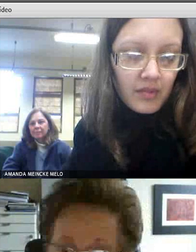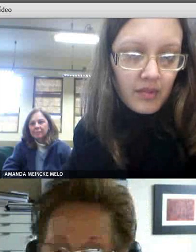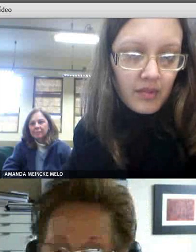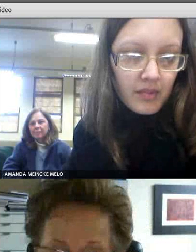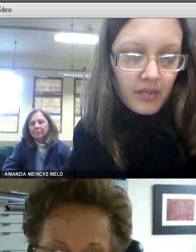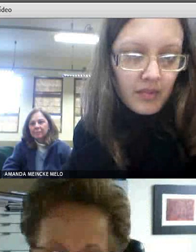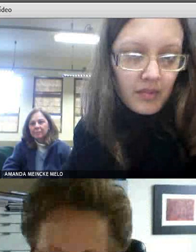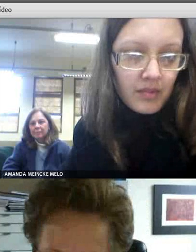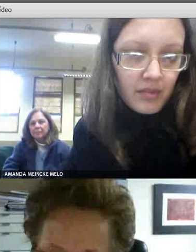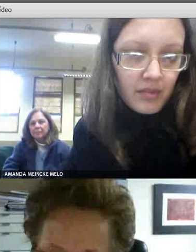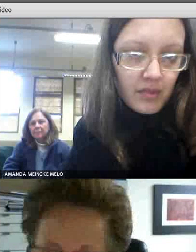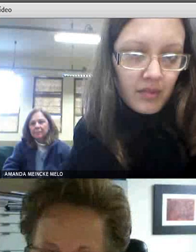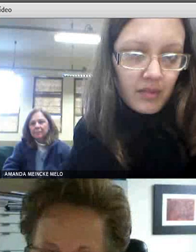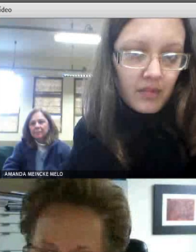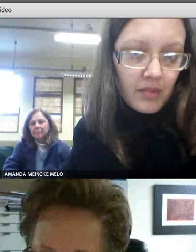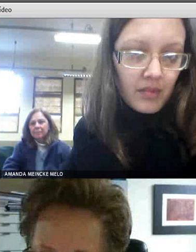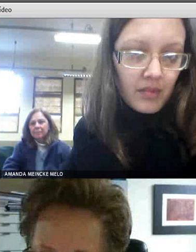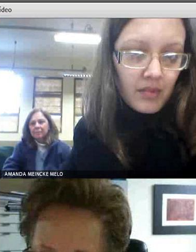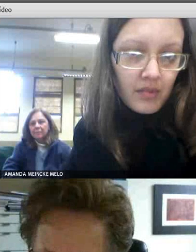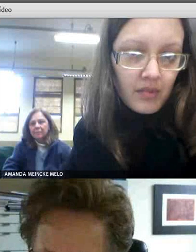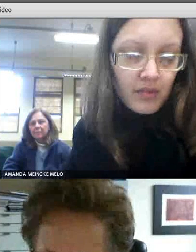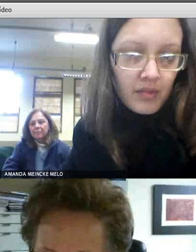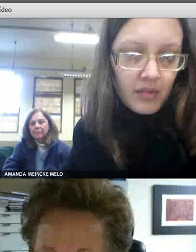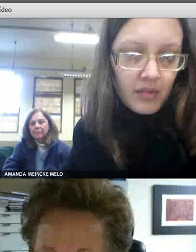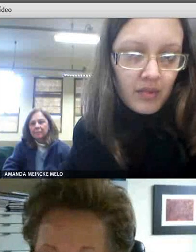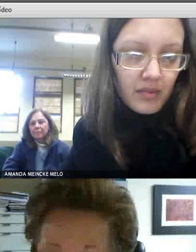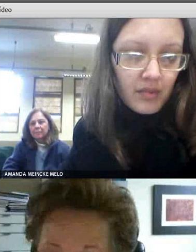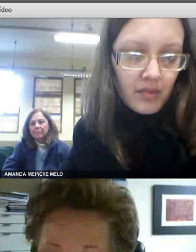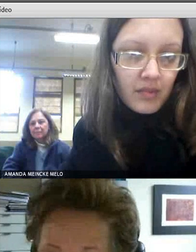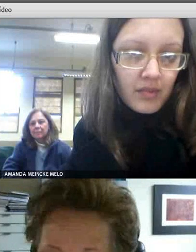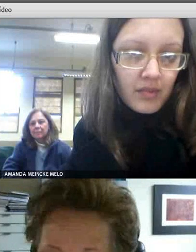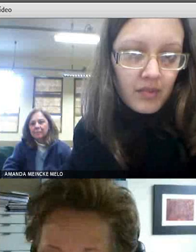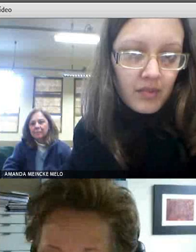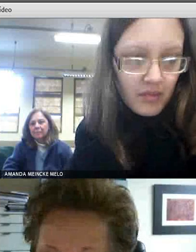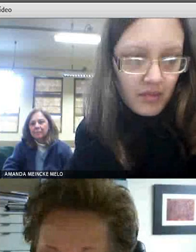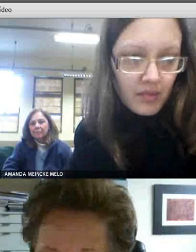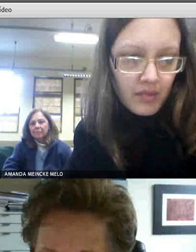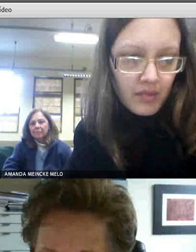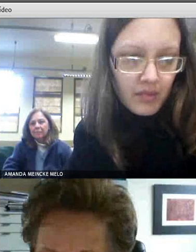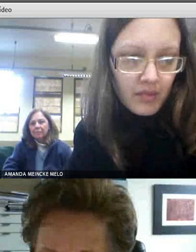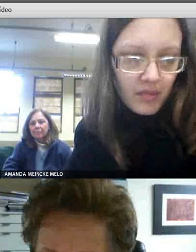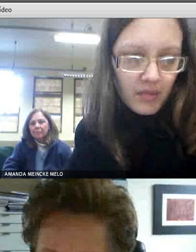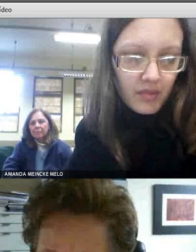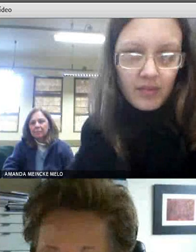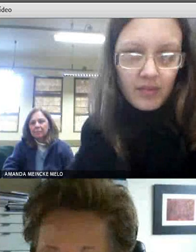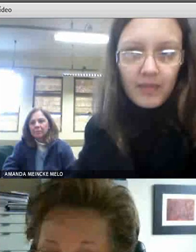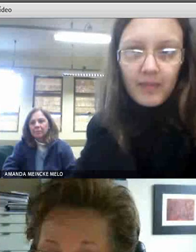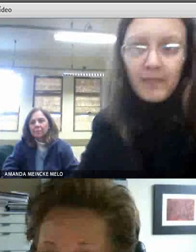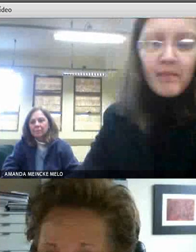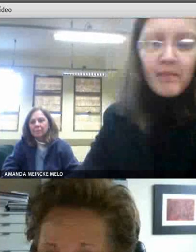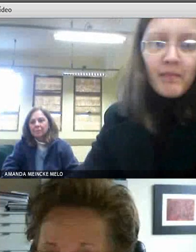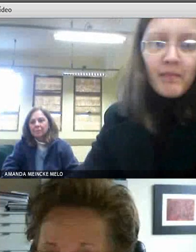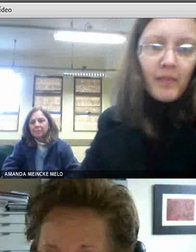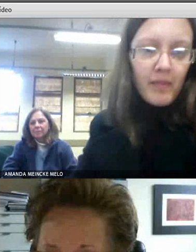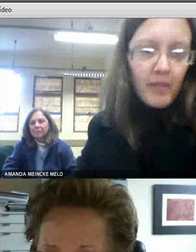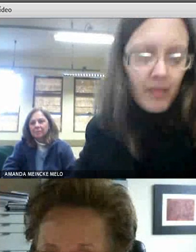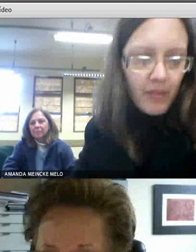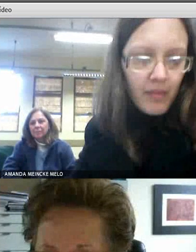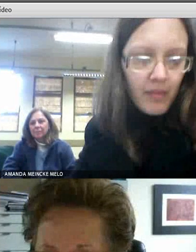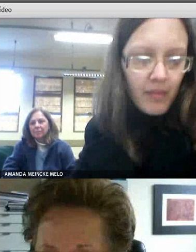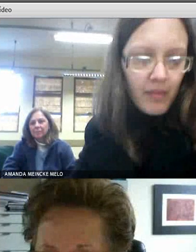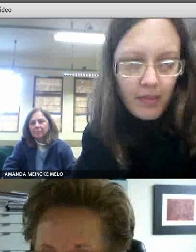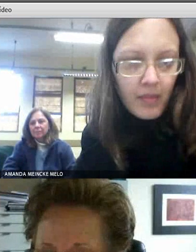um professor que ensina física, ele precisa preparar a aula na véspera, recordar, porque ele vai esquecendo